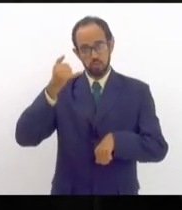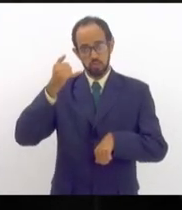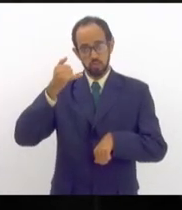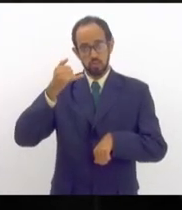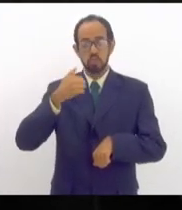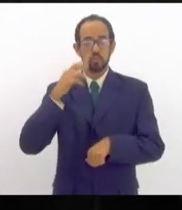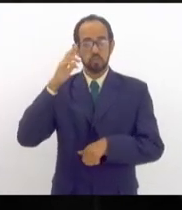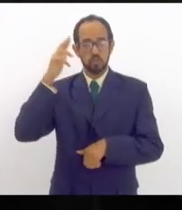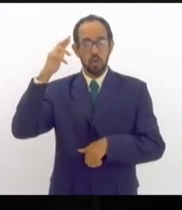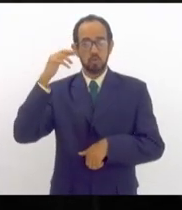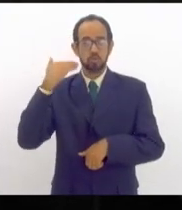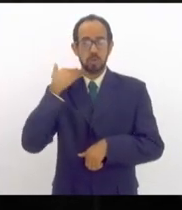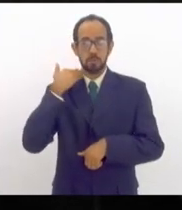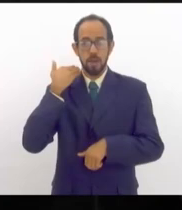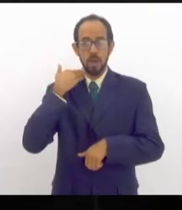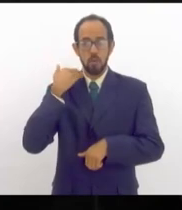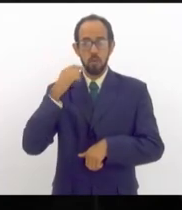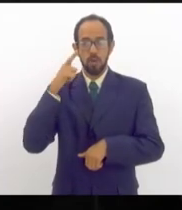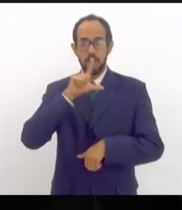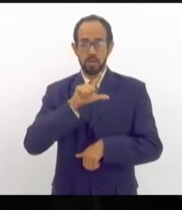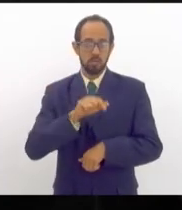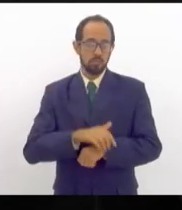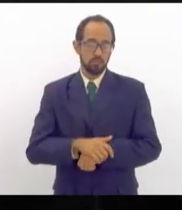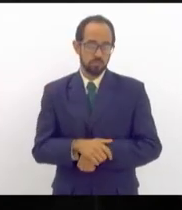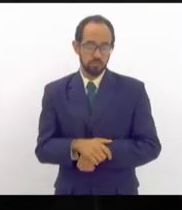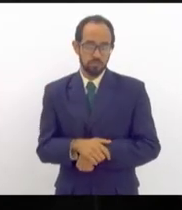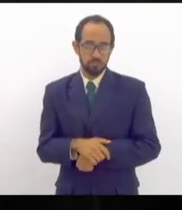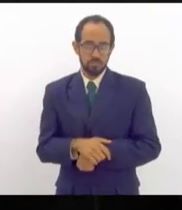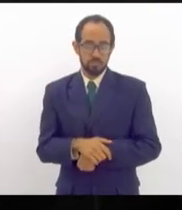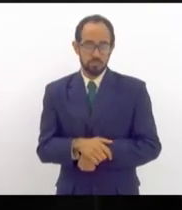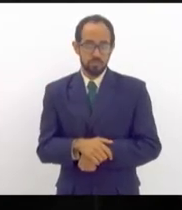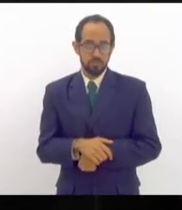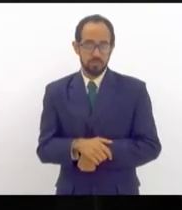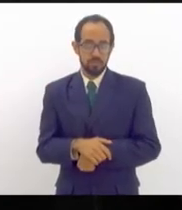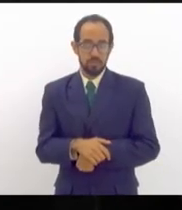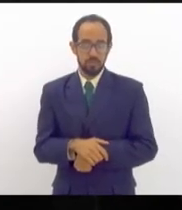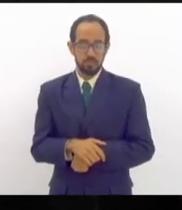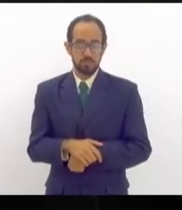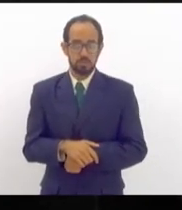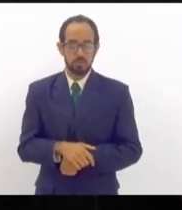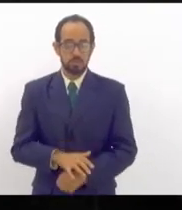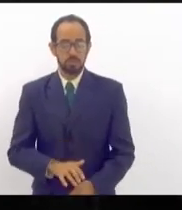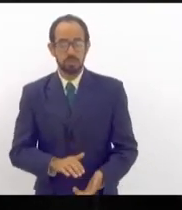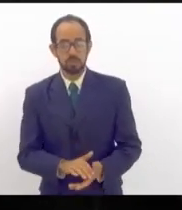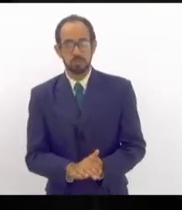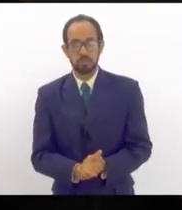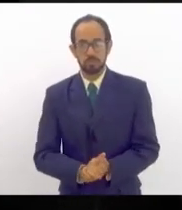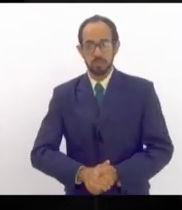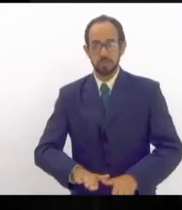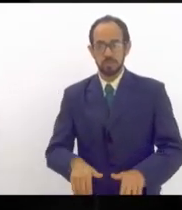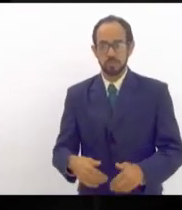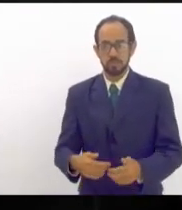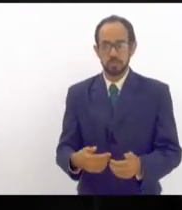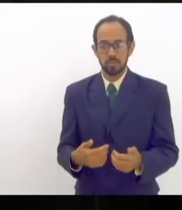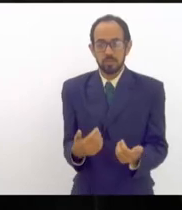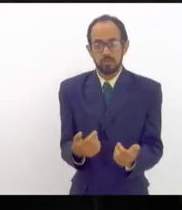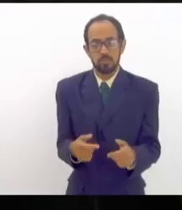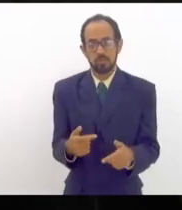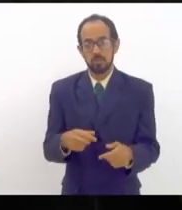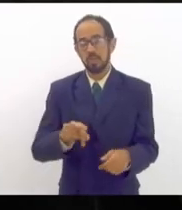e vão ganhar Os Dentistas também é vovó viu a uva e quem vai perder